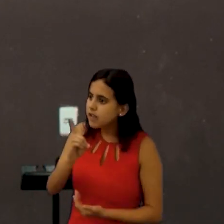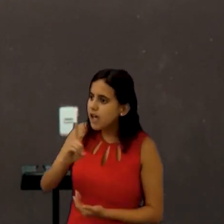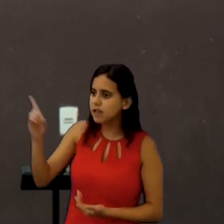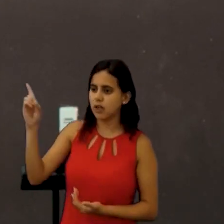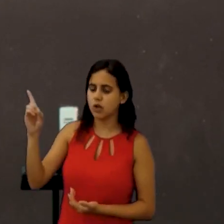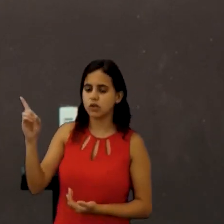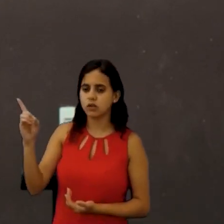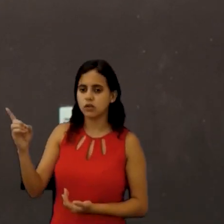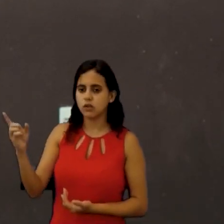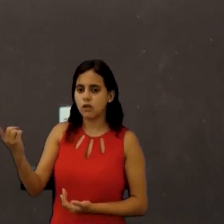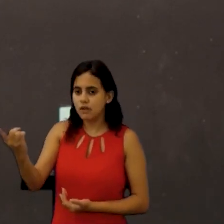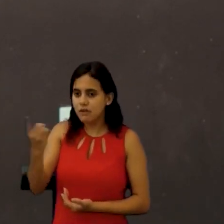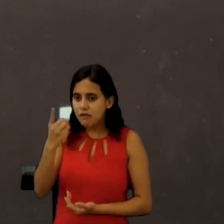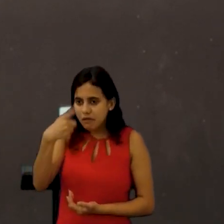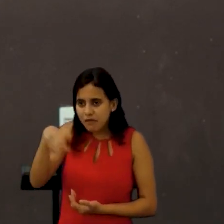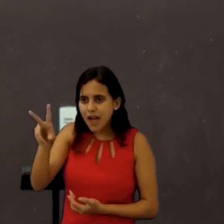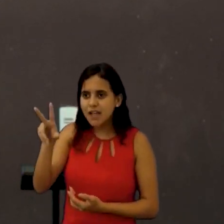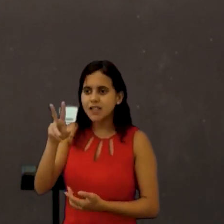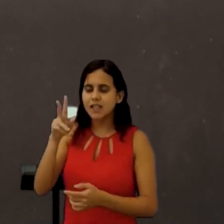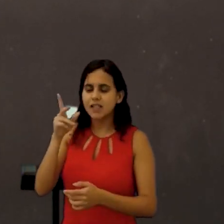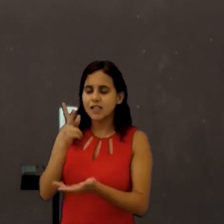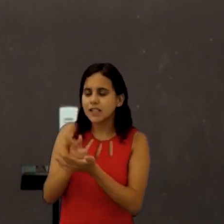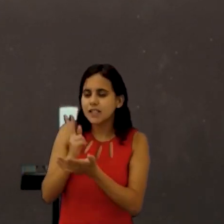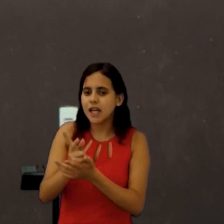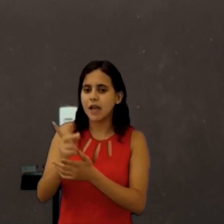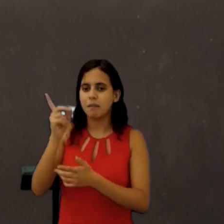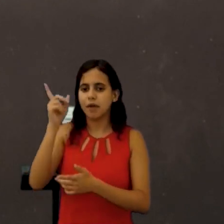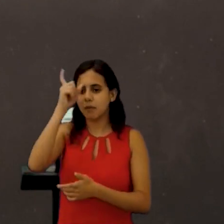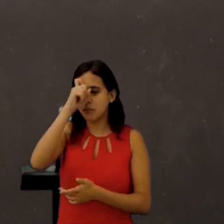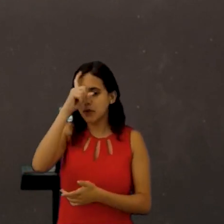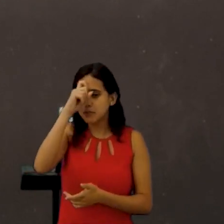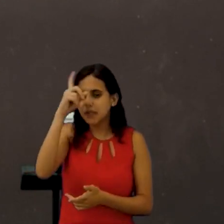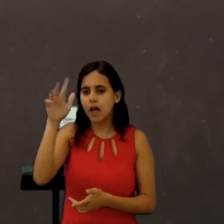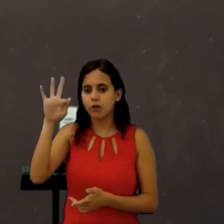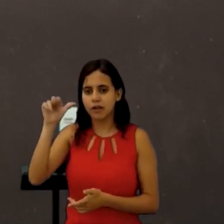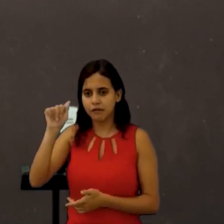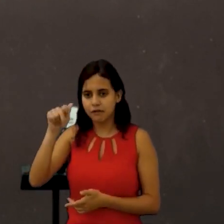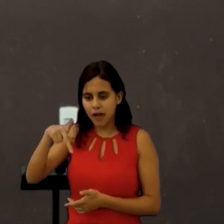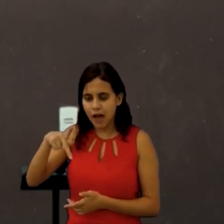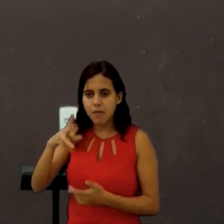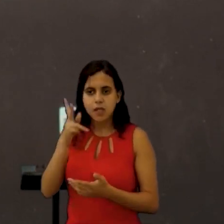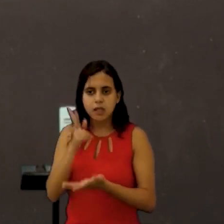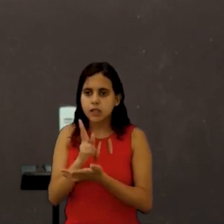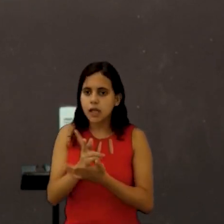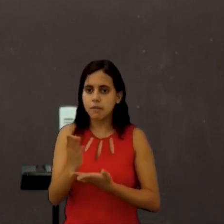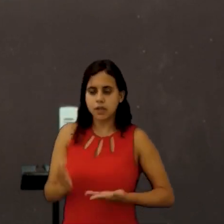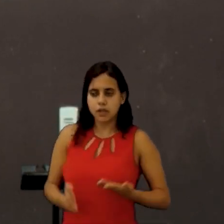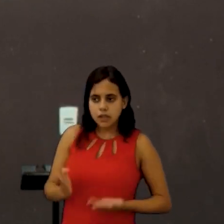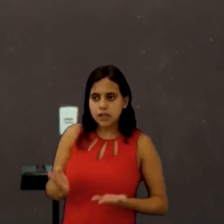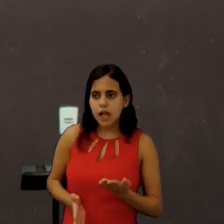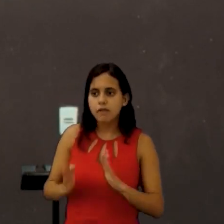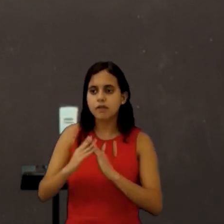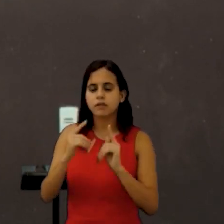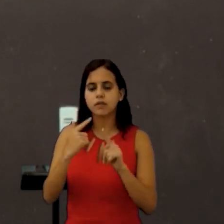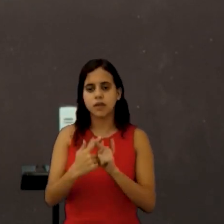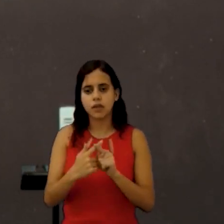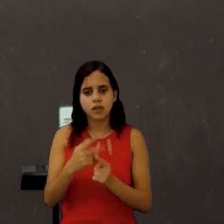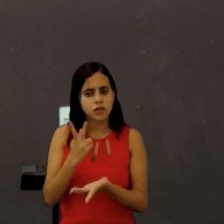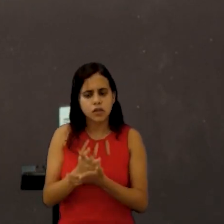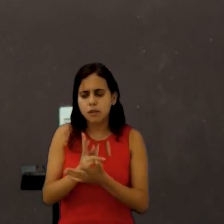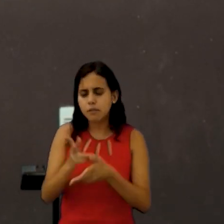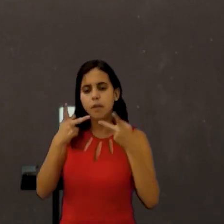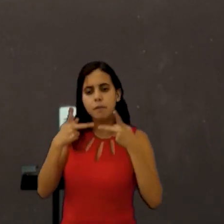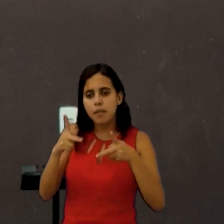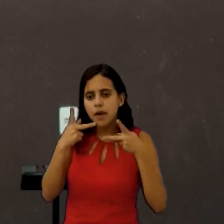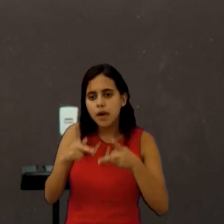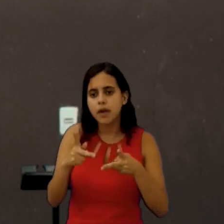uma reunião da FAP, vai para o negócio do Homens de Cristo. O que tem de oportunidade para seu Zezinho servir, seu Zezinho está servindo, está pregando,